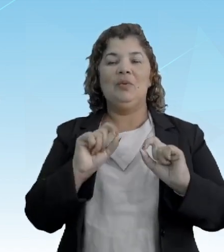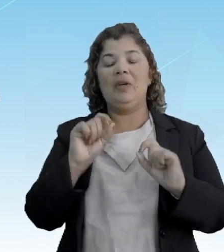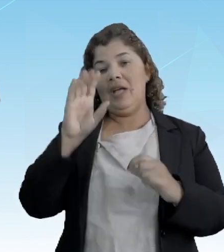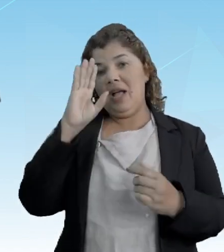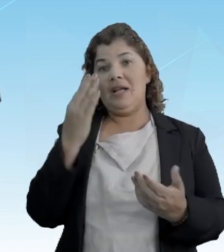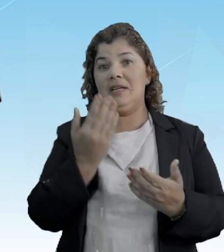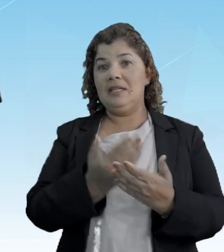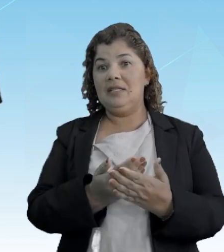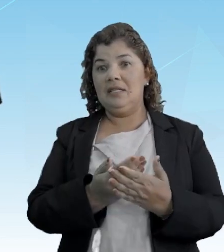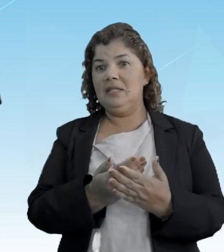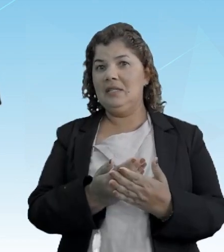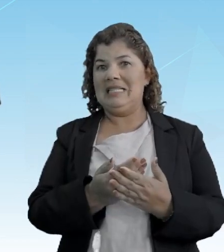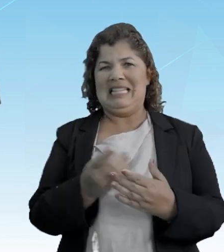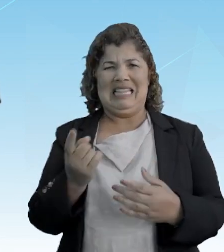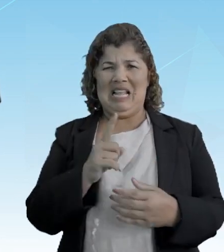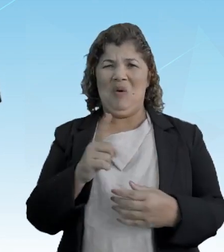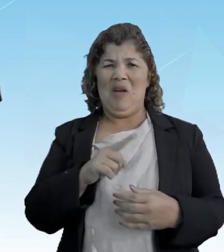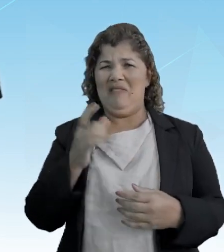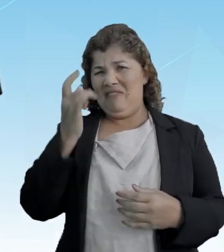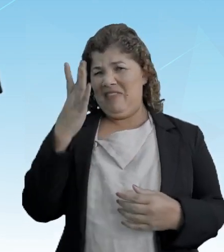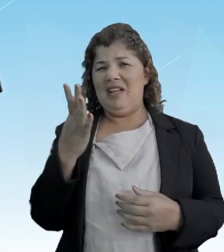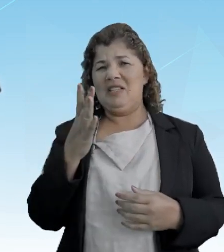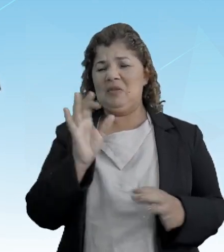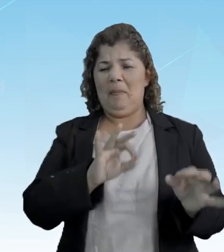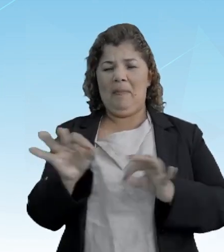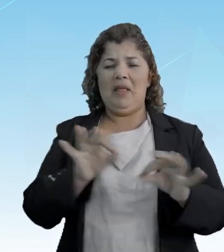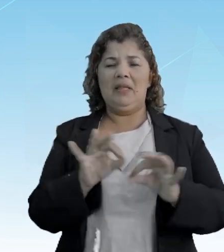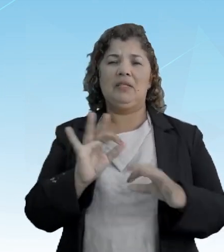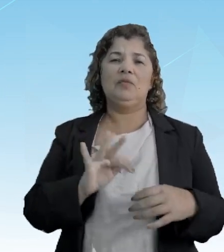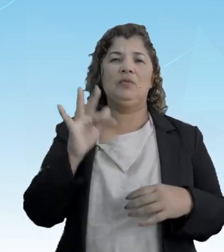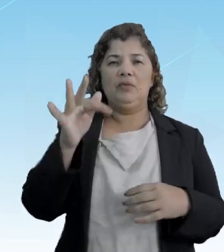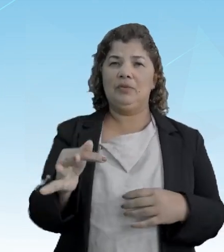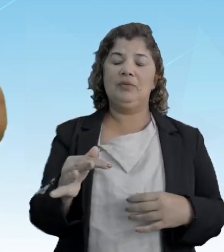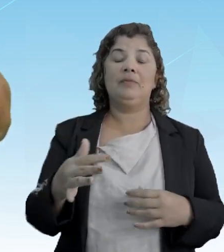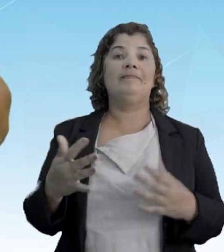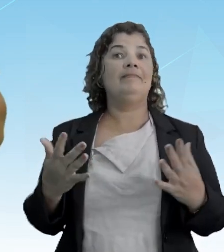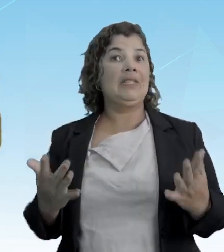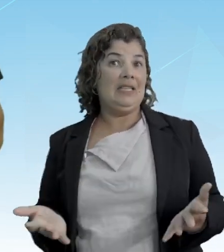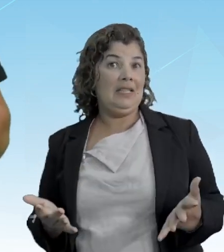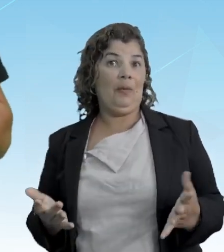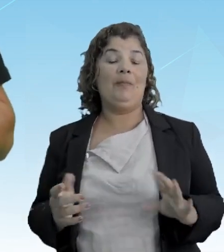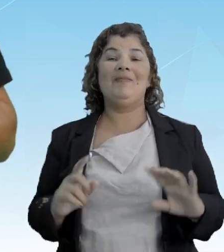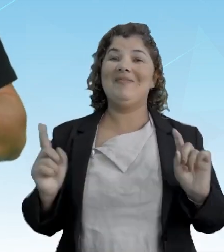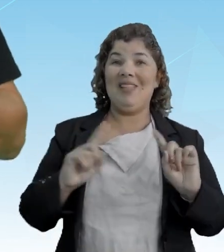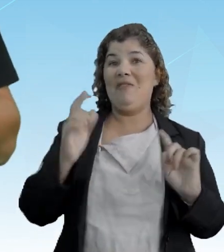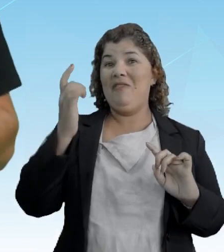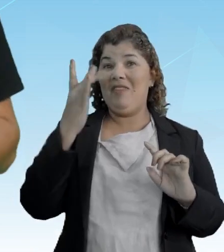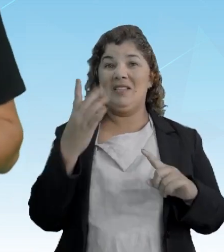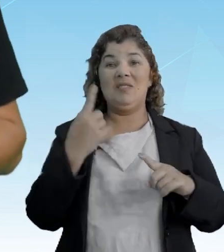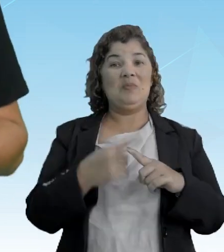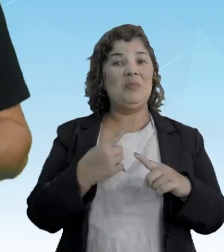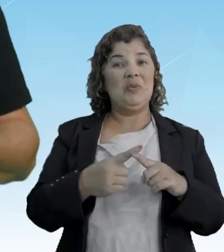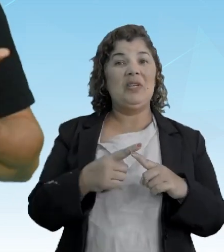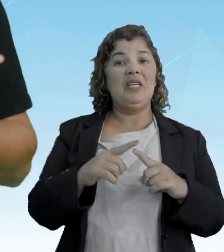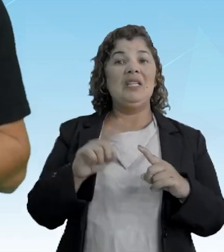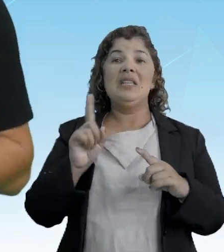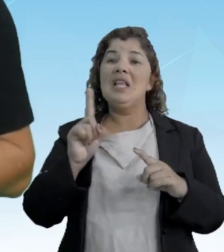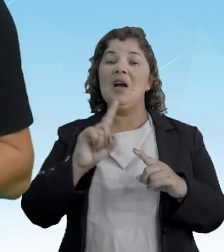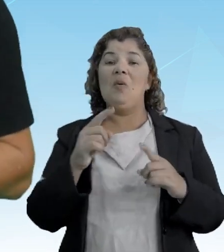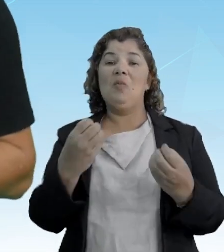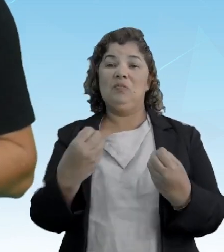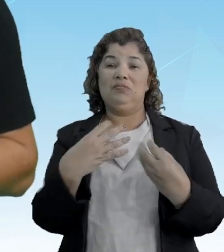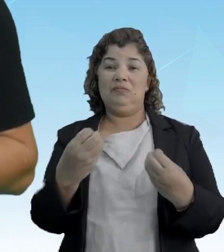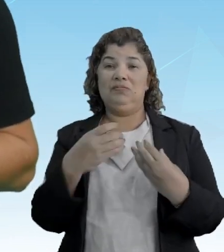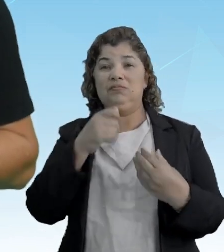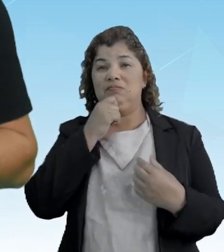que é tão difícil planejar o futuro? É difícil? Não é tão fácil porque nós não fomos educados a planejar o